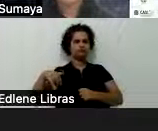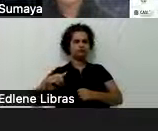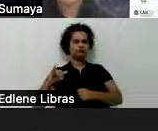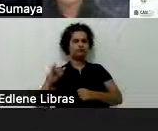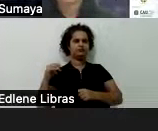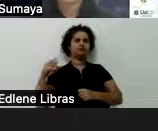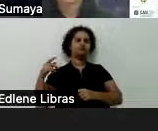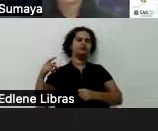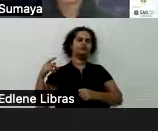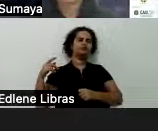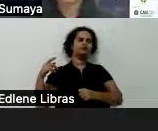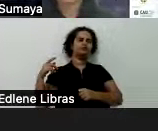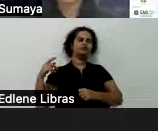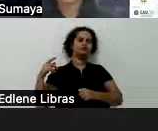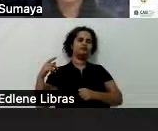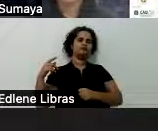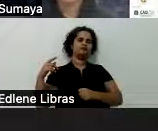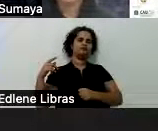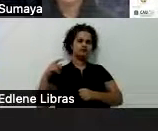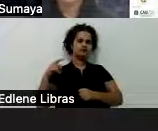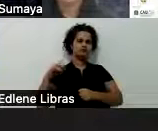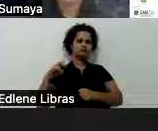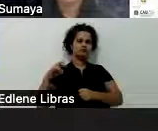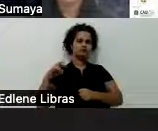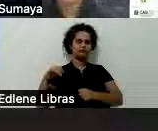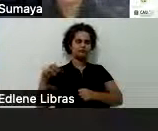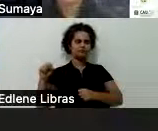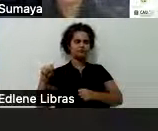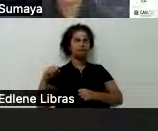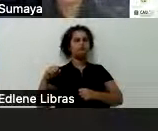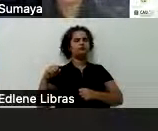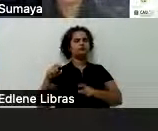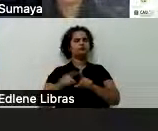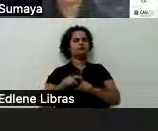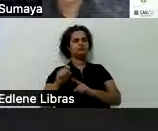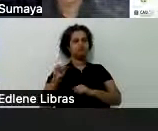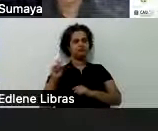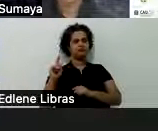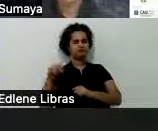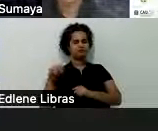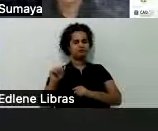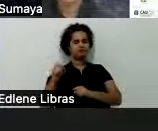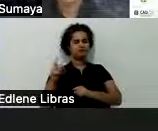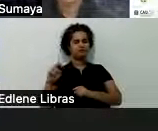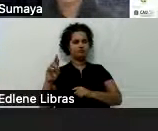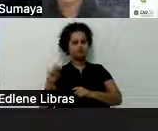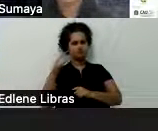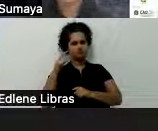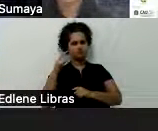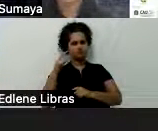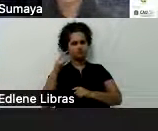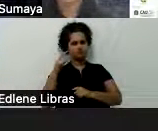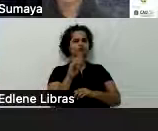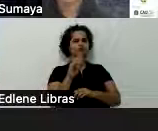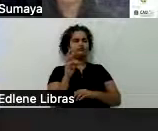Aviv, Kampala, Singapura, Jacarta e Auckland para avaliar. E a gente percebeu que as mesmas 3 táticas que a gente já